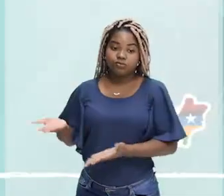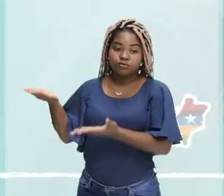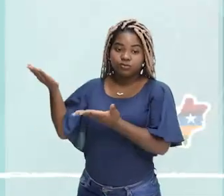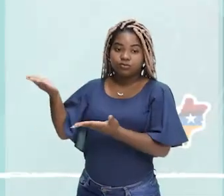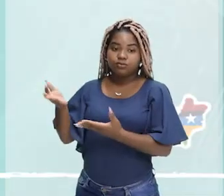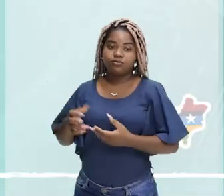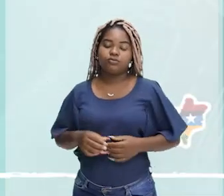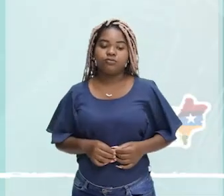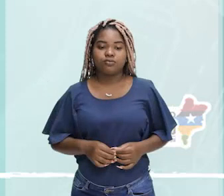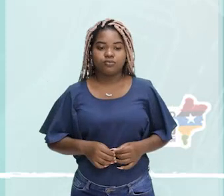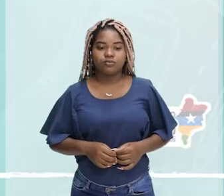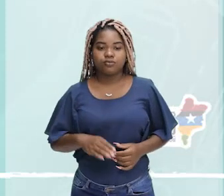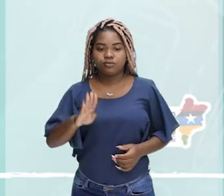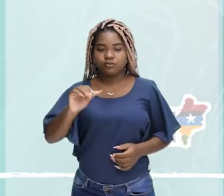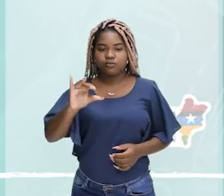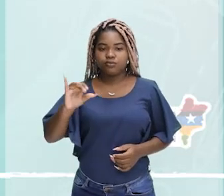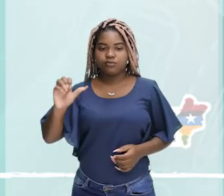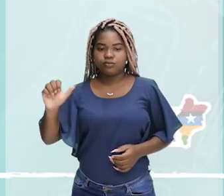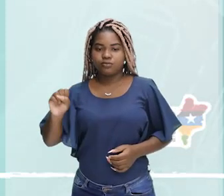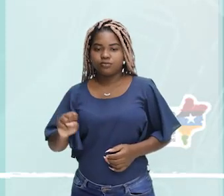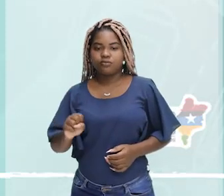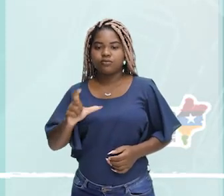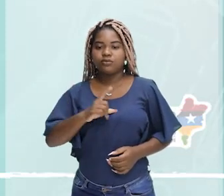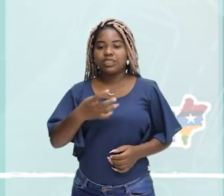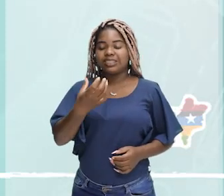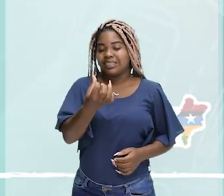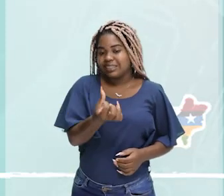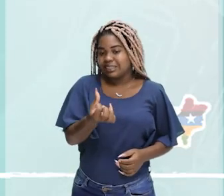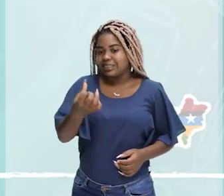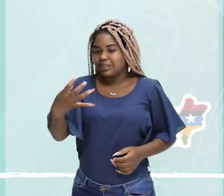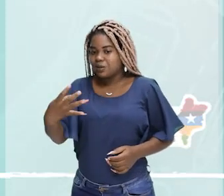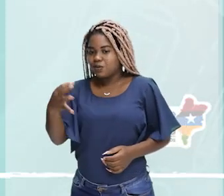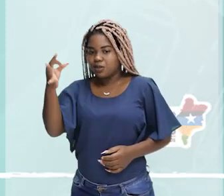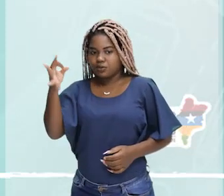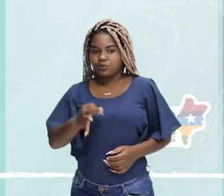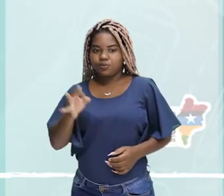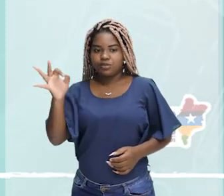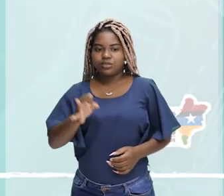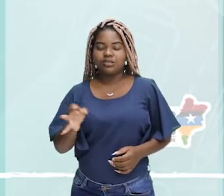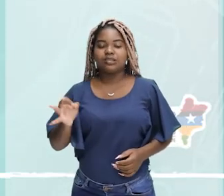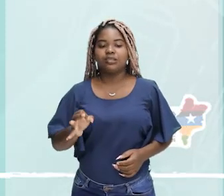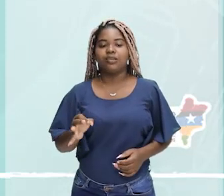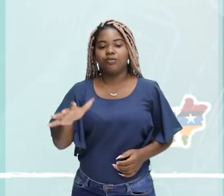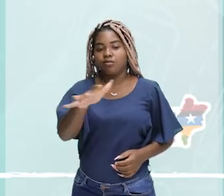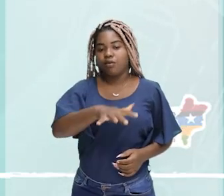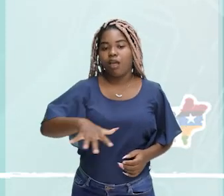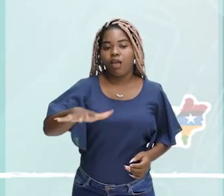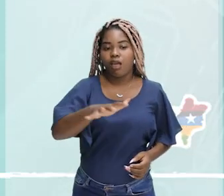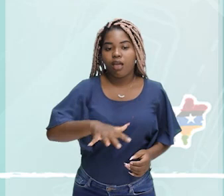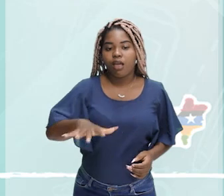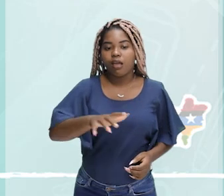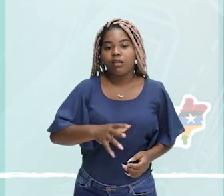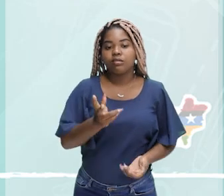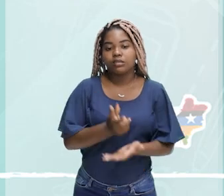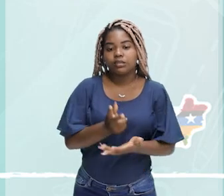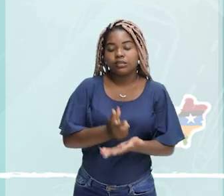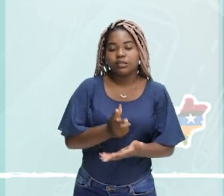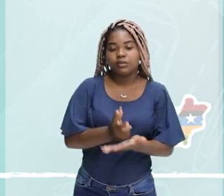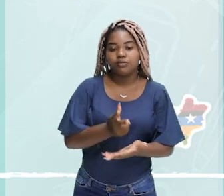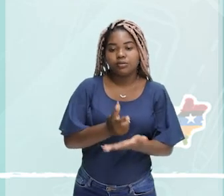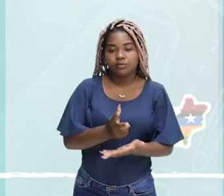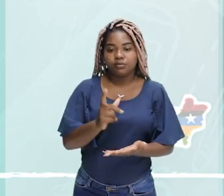bacias sedimentares no Brasil correspondem a 64% do nosso território, tá certo? E possuem uma formação mais